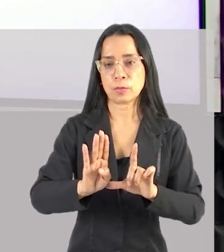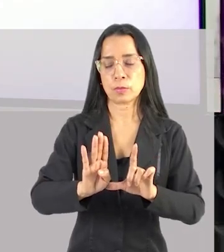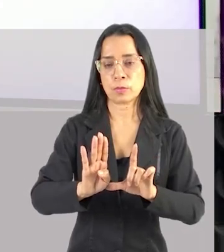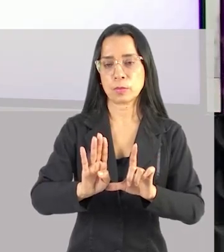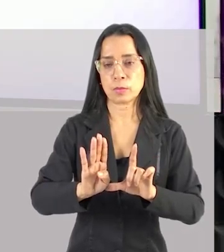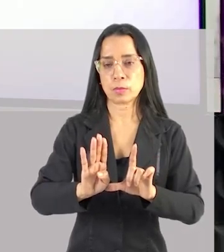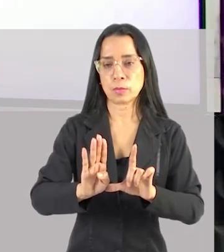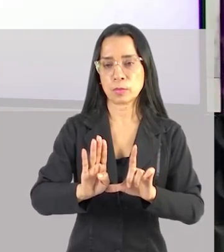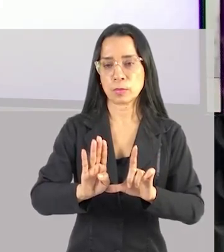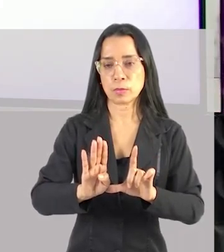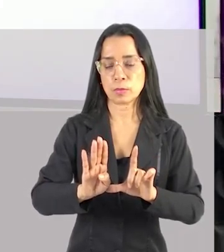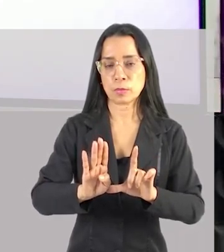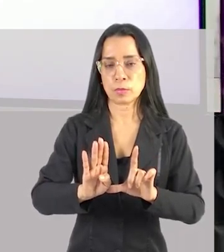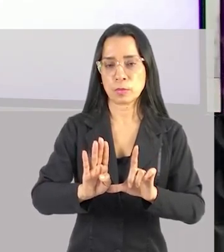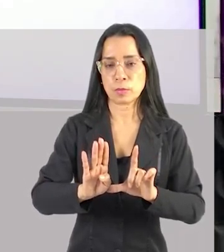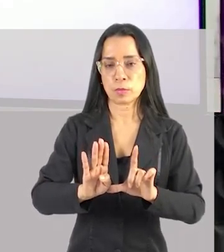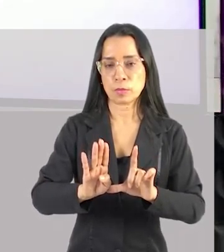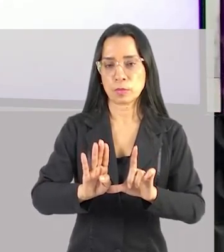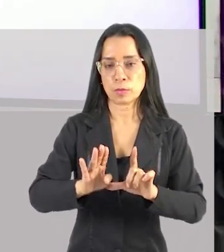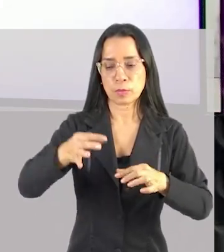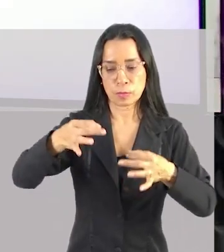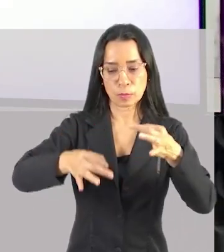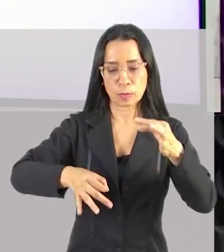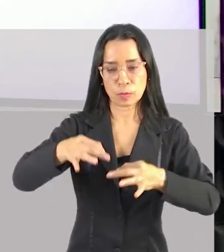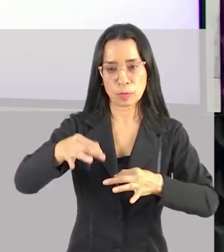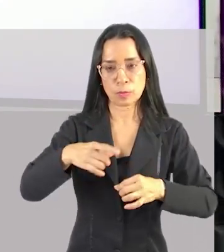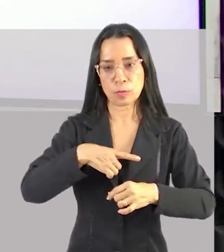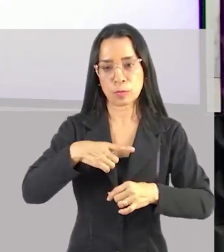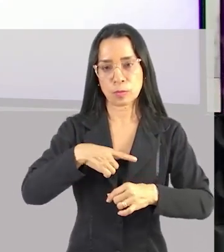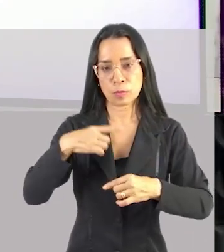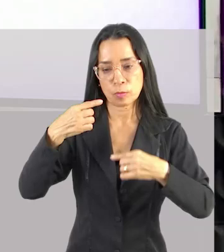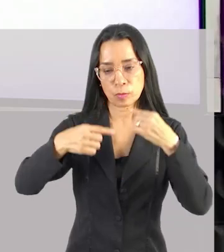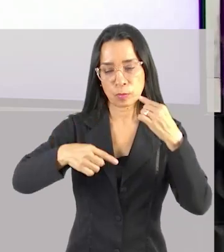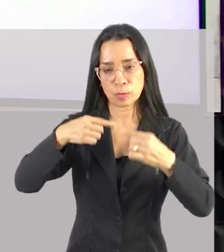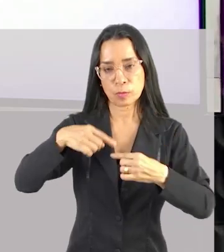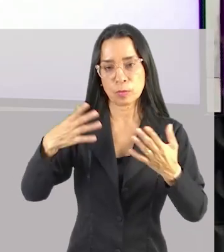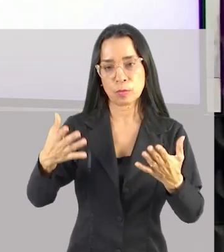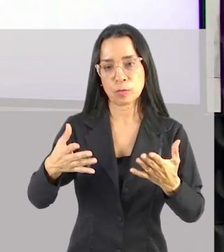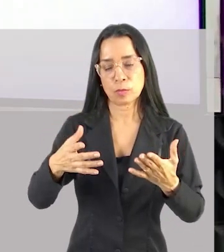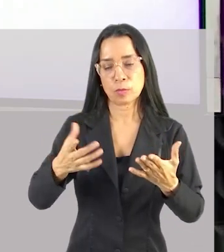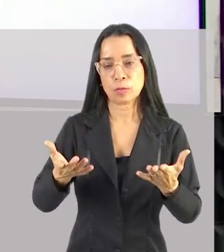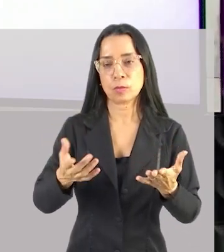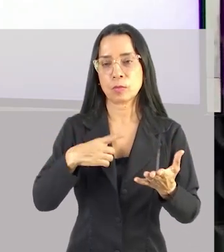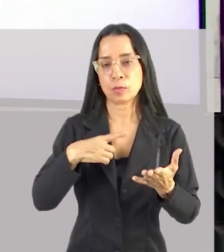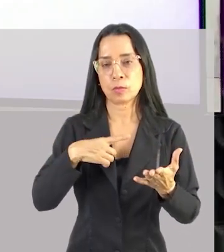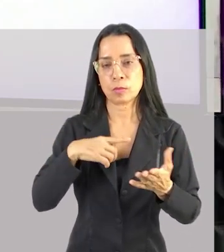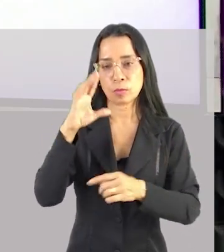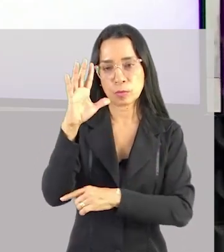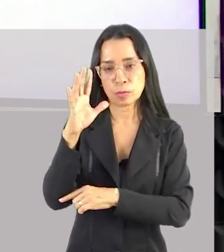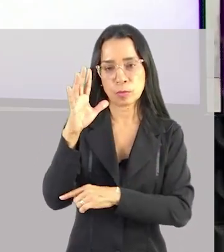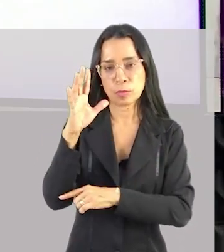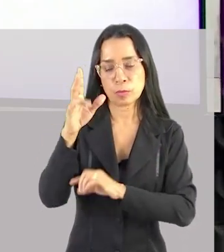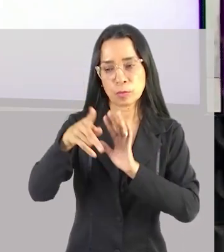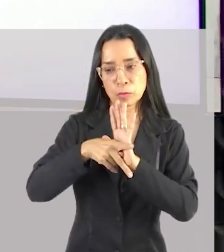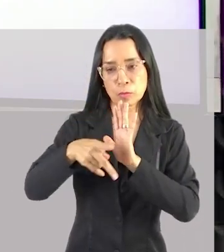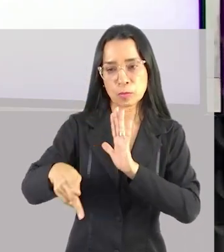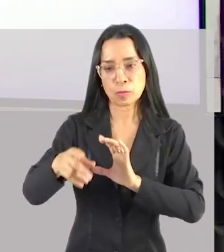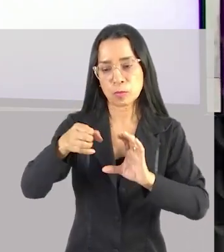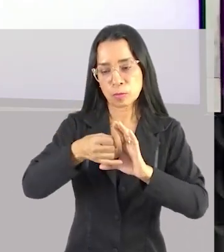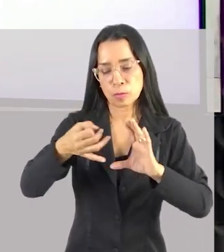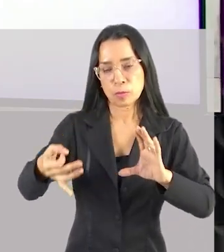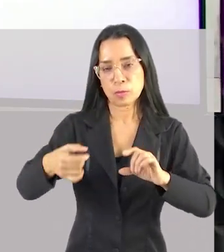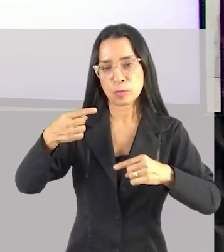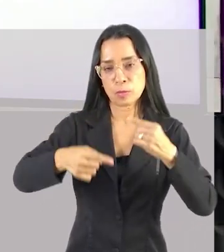B, justiça. Bom, a justiça, ela tem, né, a discussão sobre justiça, ela tem uma natureza completamente política.